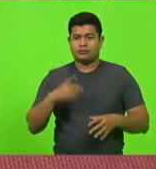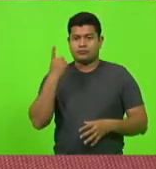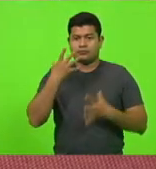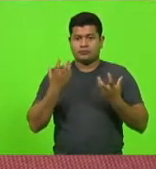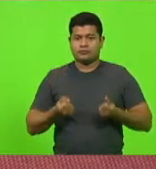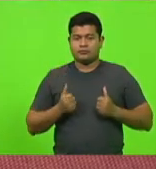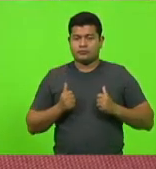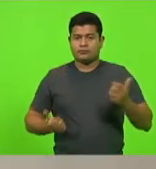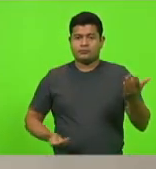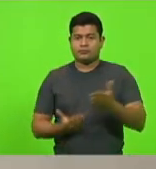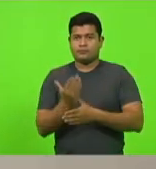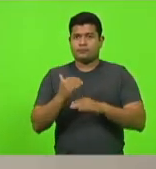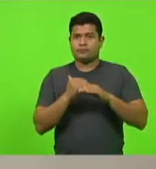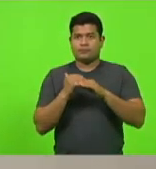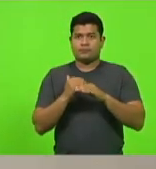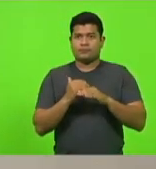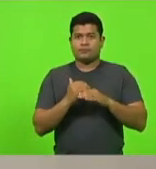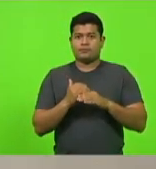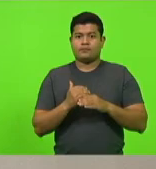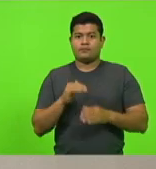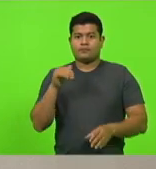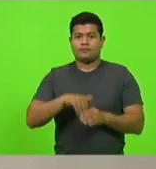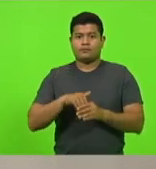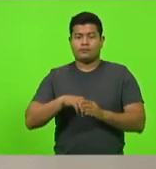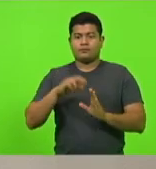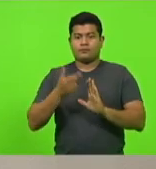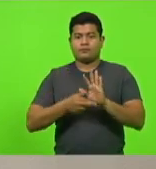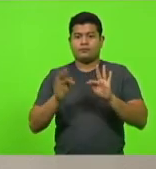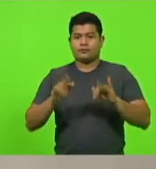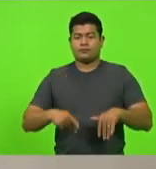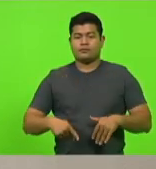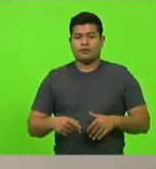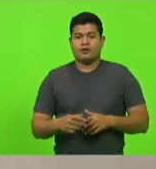por unanimidade. Em votação, redação final do projeto de lei